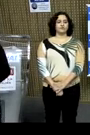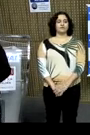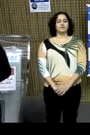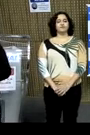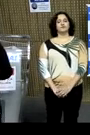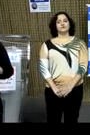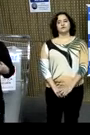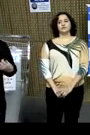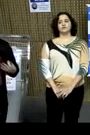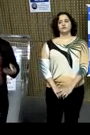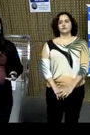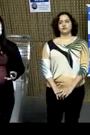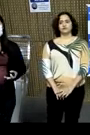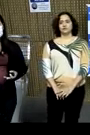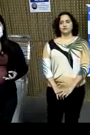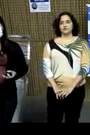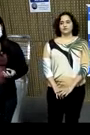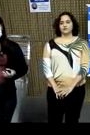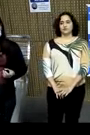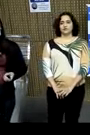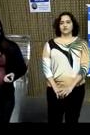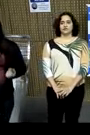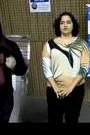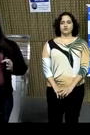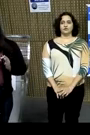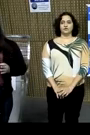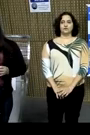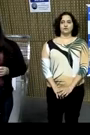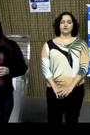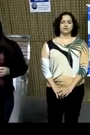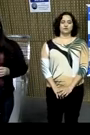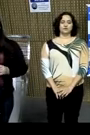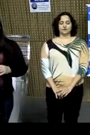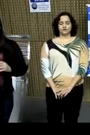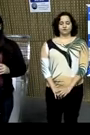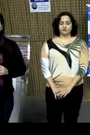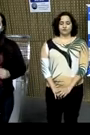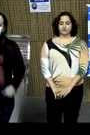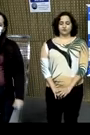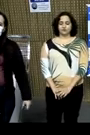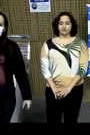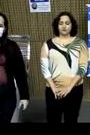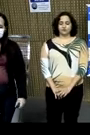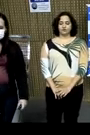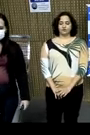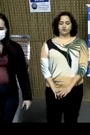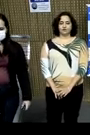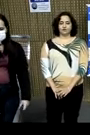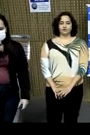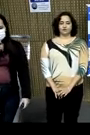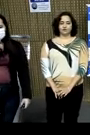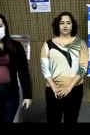possamos atingir a meta de consulta de puerpério a essas gestantes. De uma população de 87, fizemos aqui